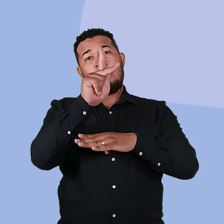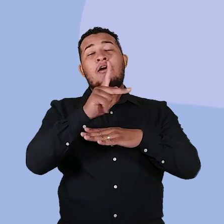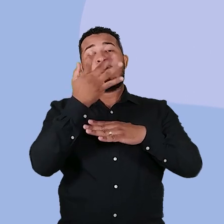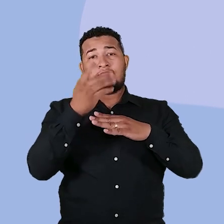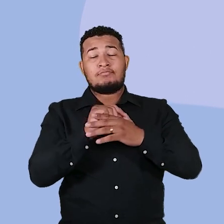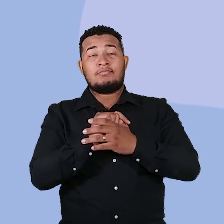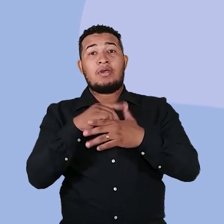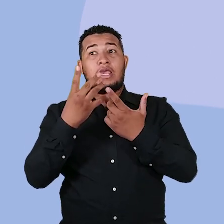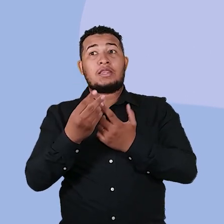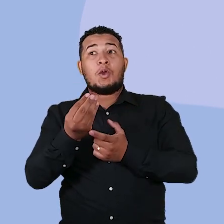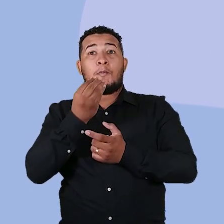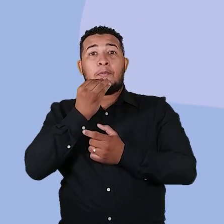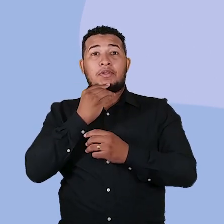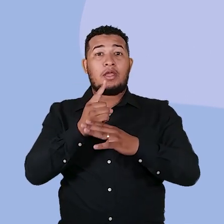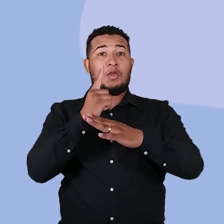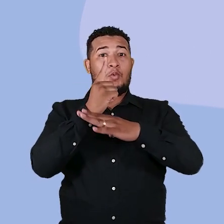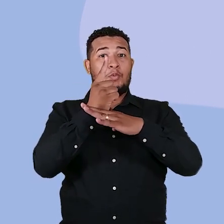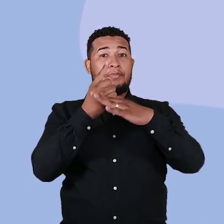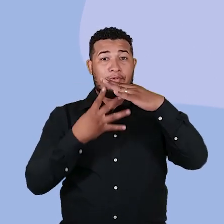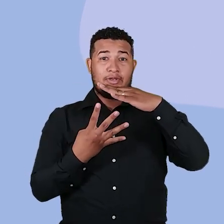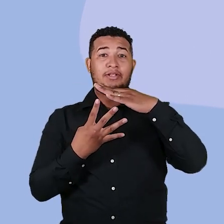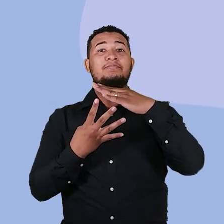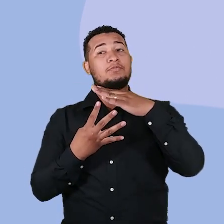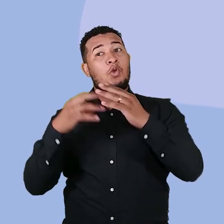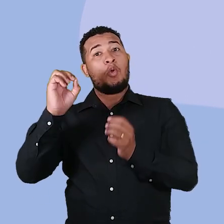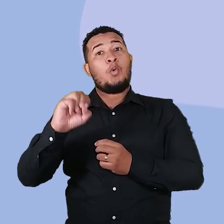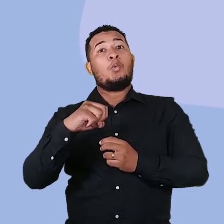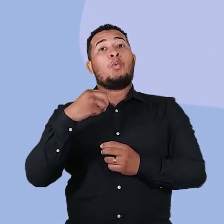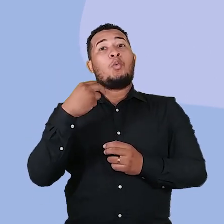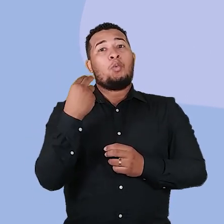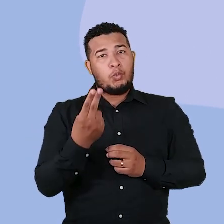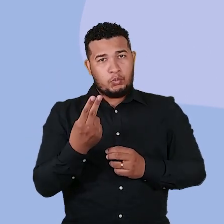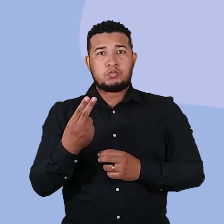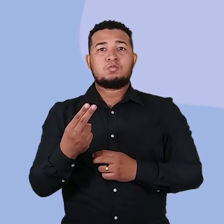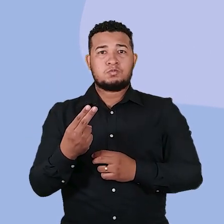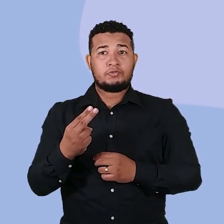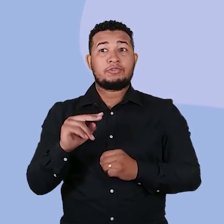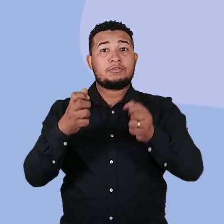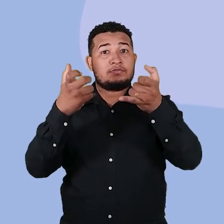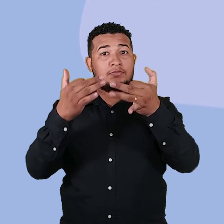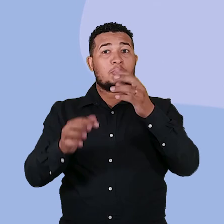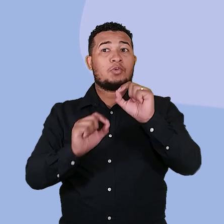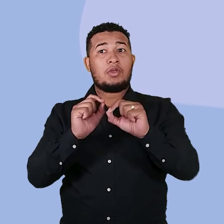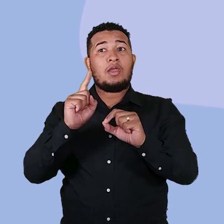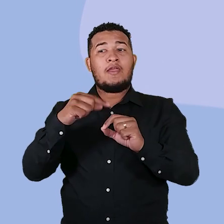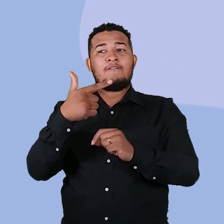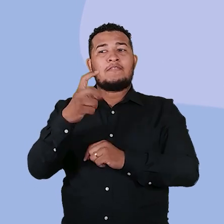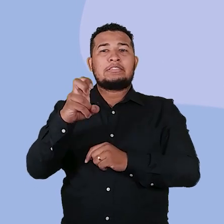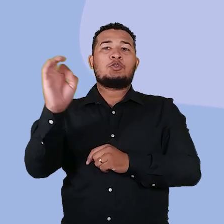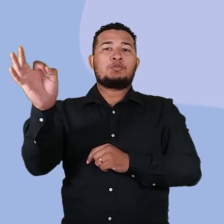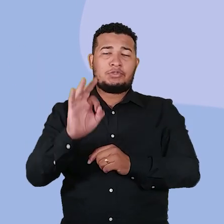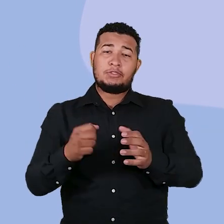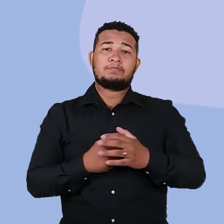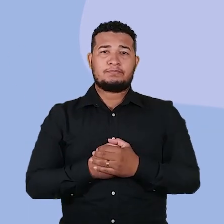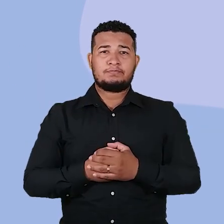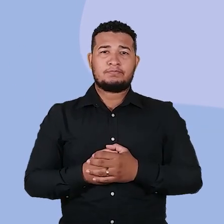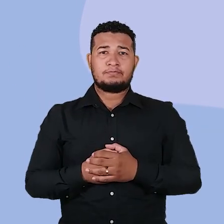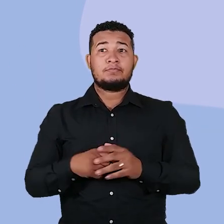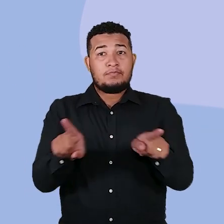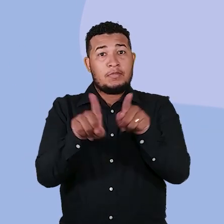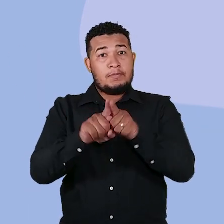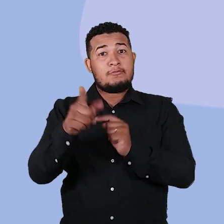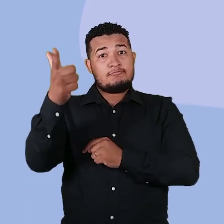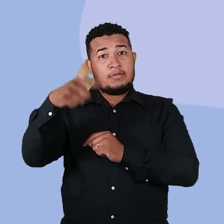você só tem uma opção você dizer então que a probabilidade de 1 para 4 ou uma cerveja é 25 por ser